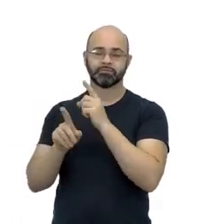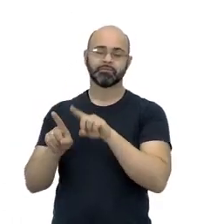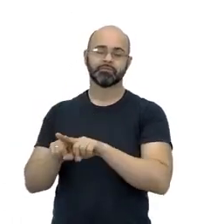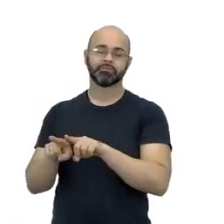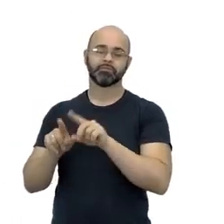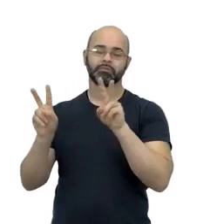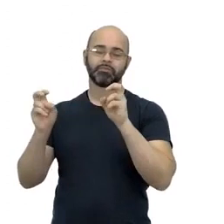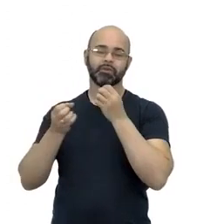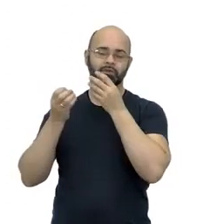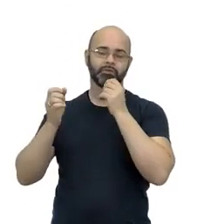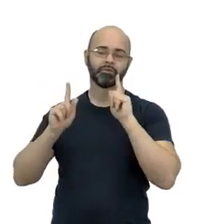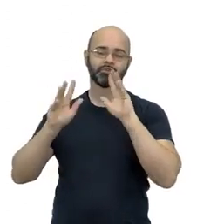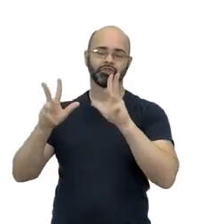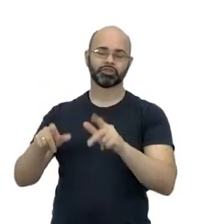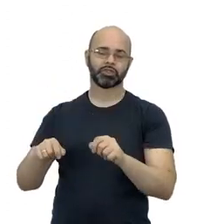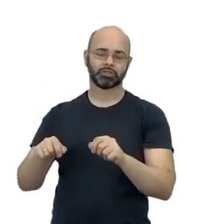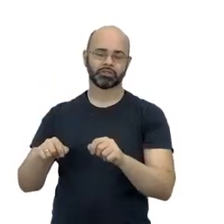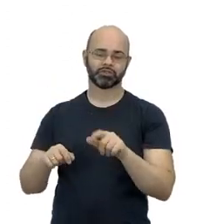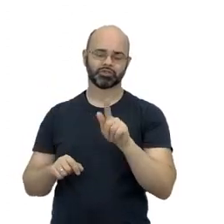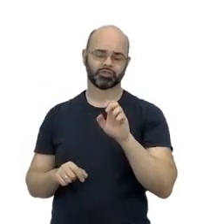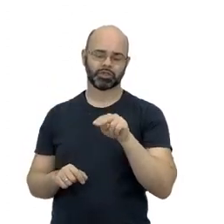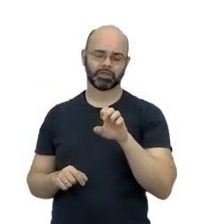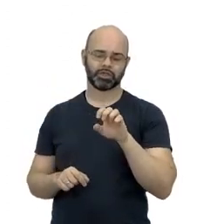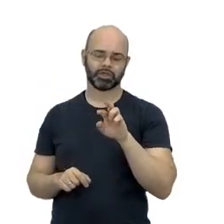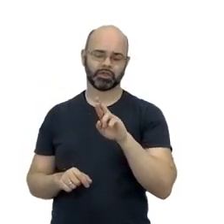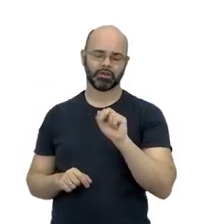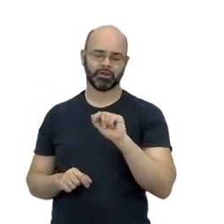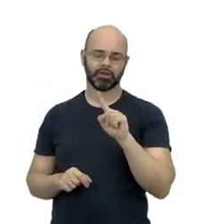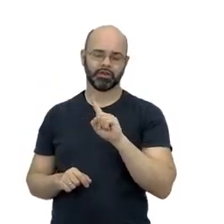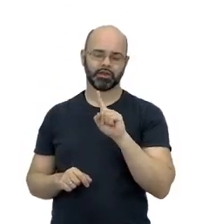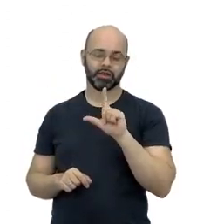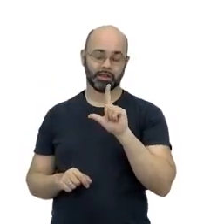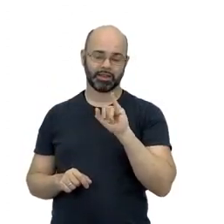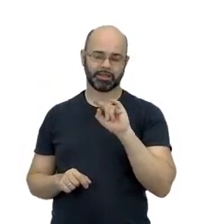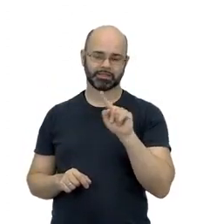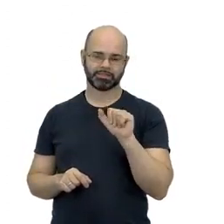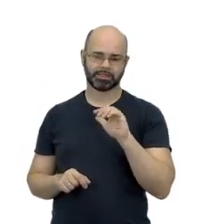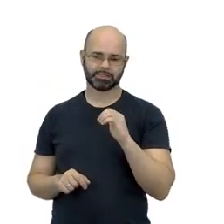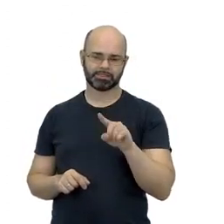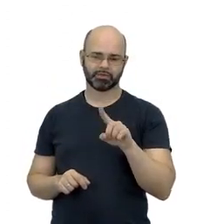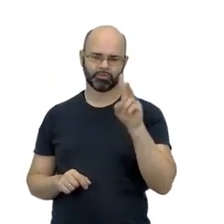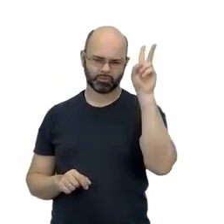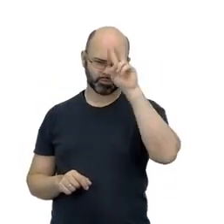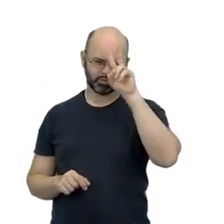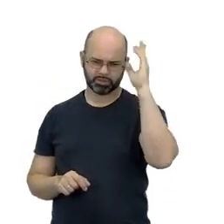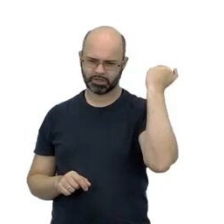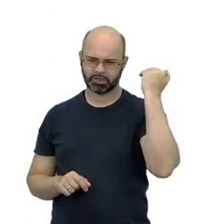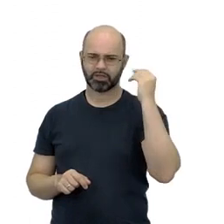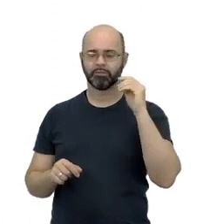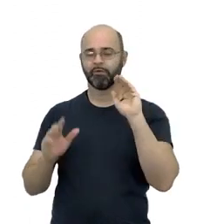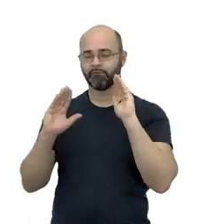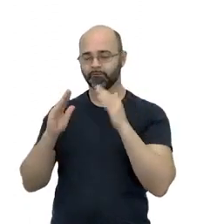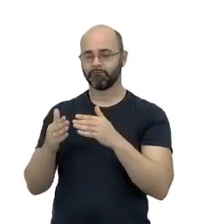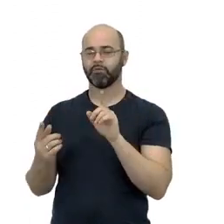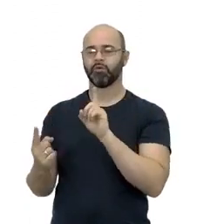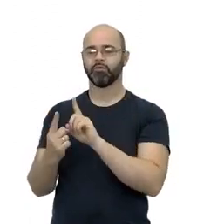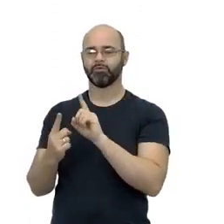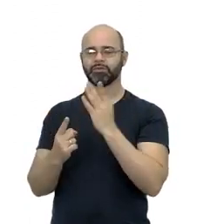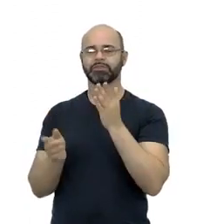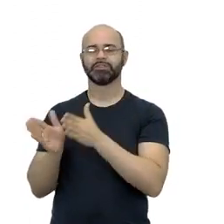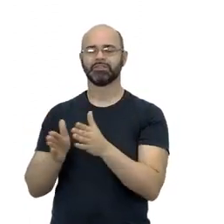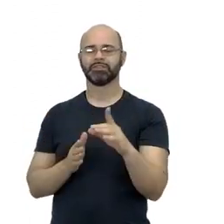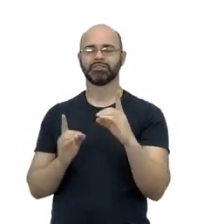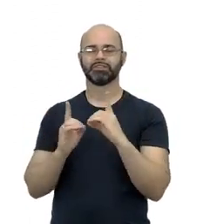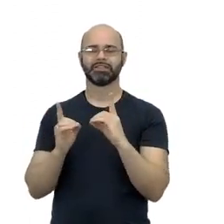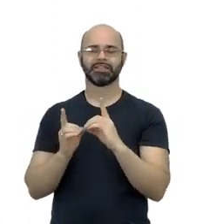de informações. Notem como é importante lembrar lá do foco formativo da sequência didática 3, em